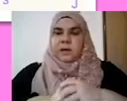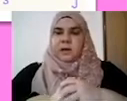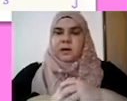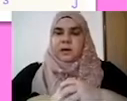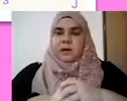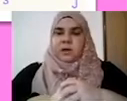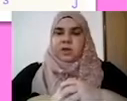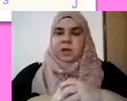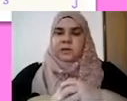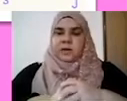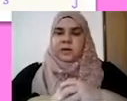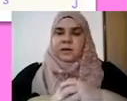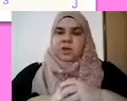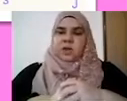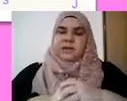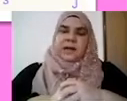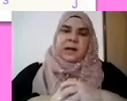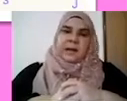chama